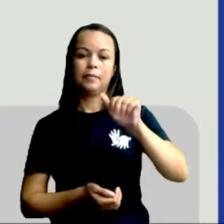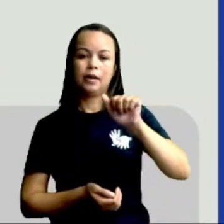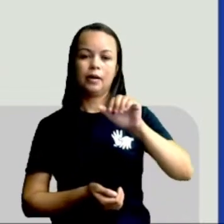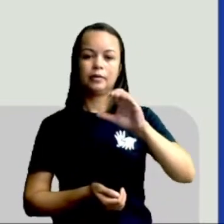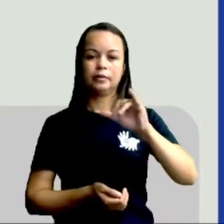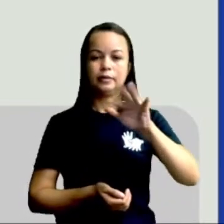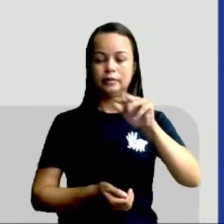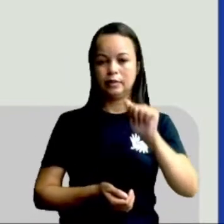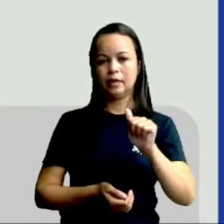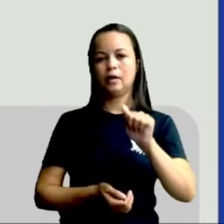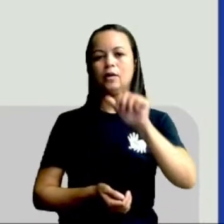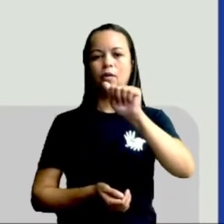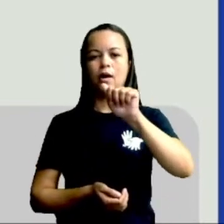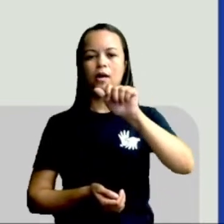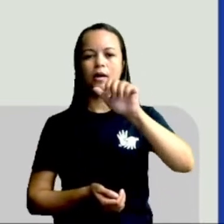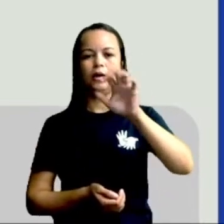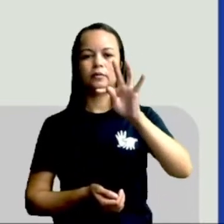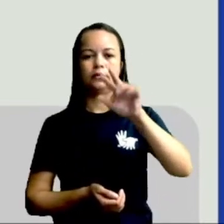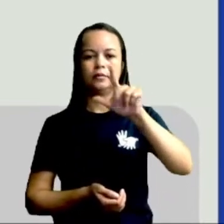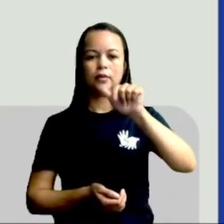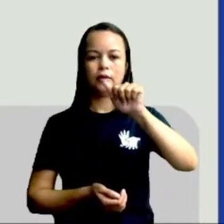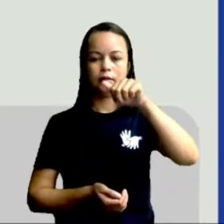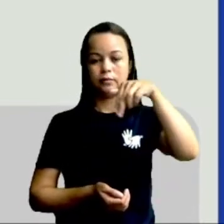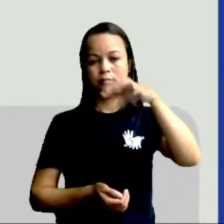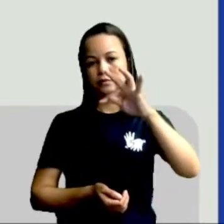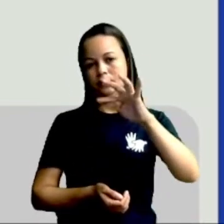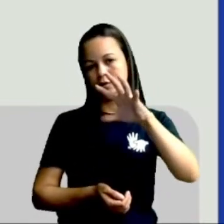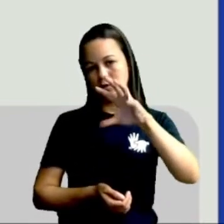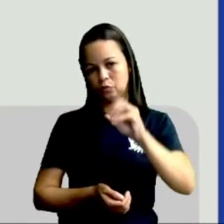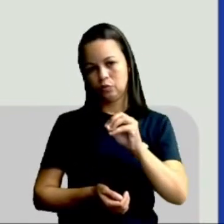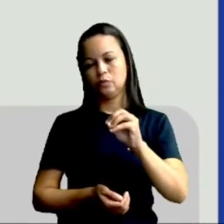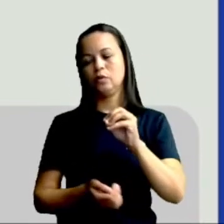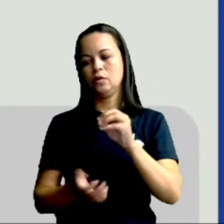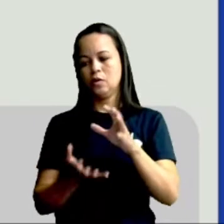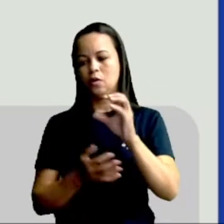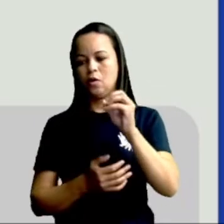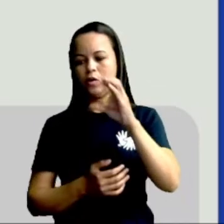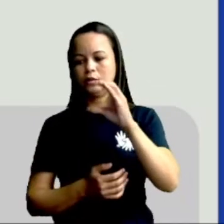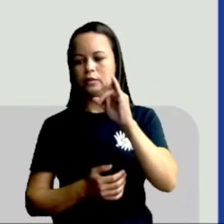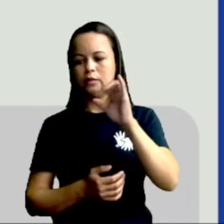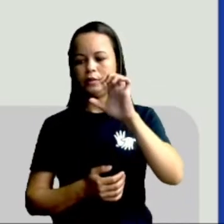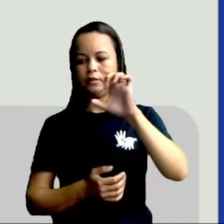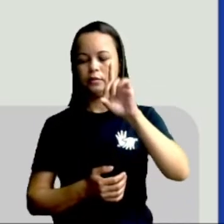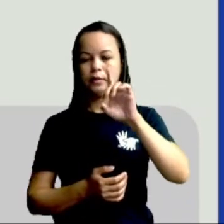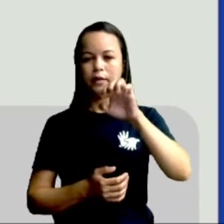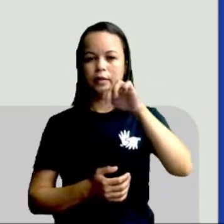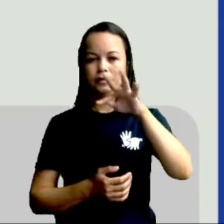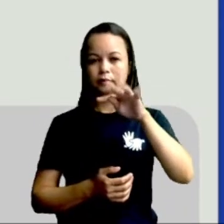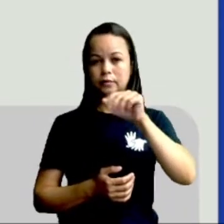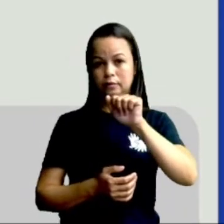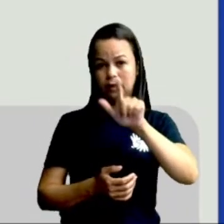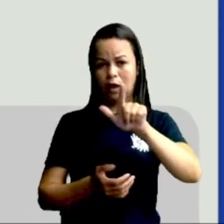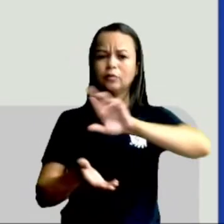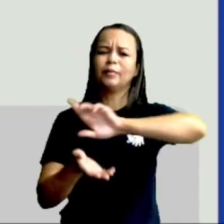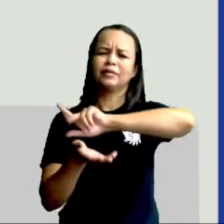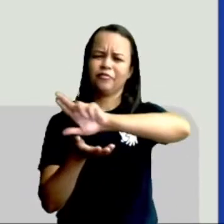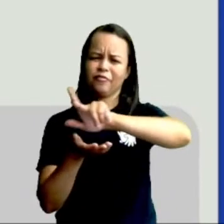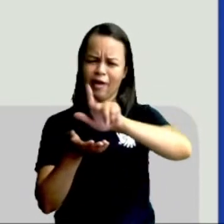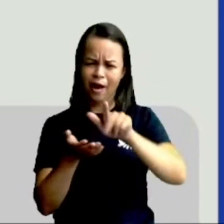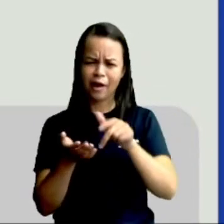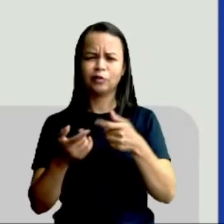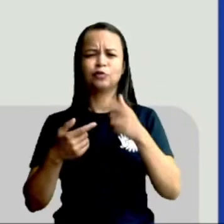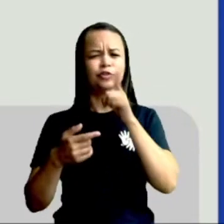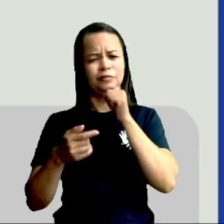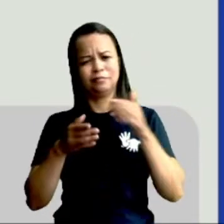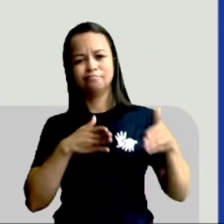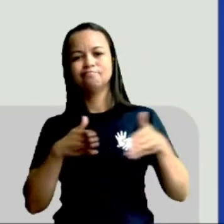Nordeste Ocidental, olha aí, ó, consiste em ricos ecossistemas como manguezais, babaçuais,